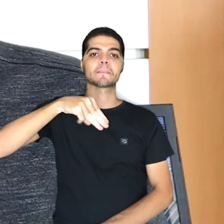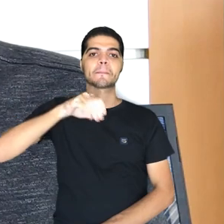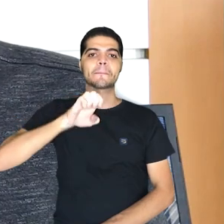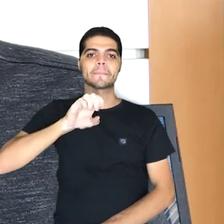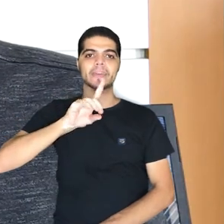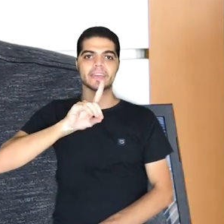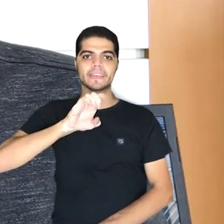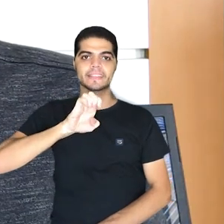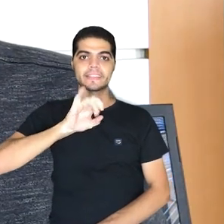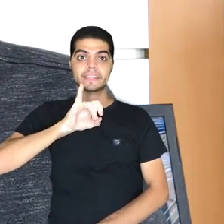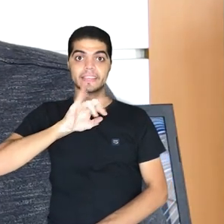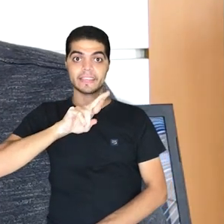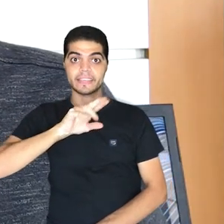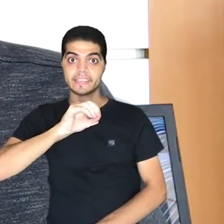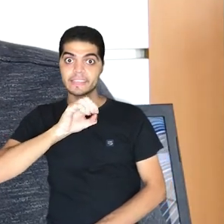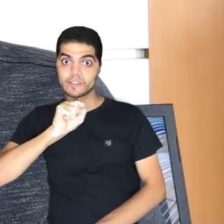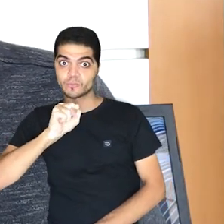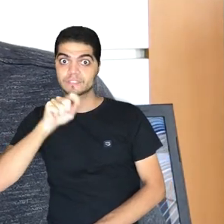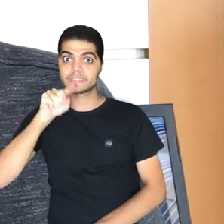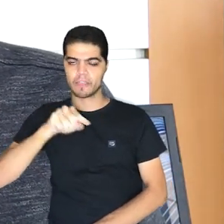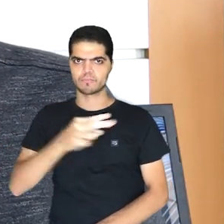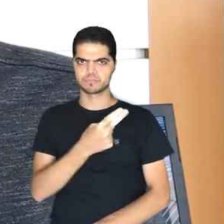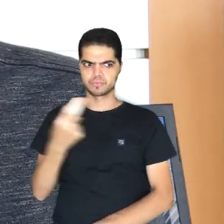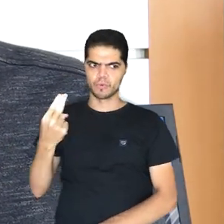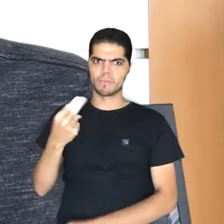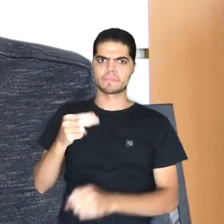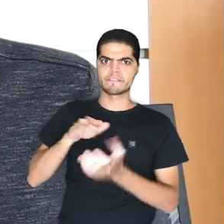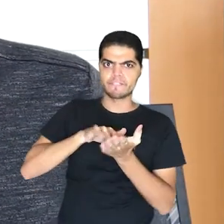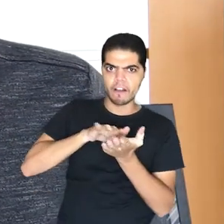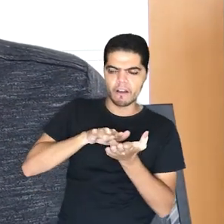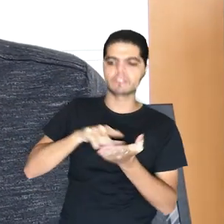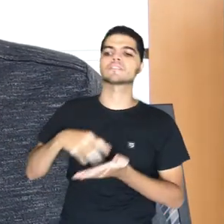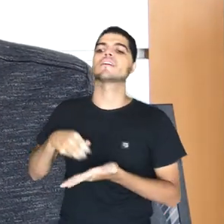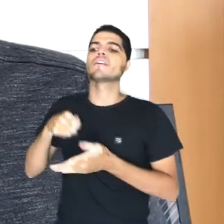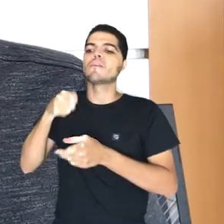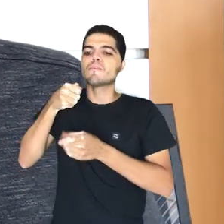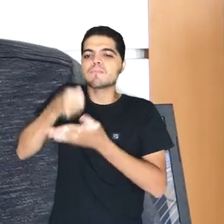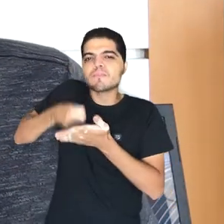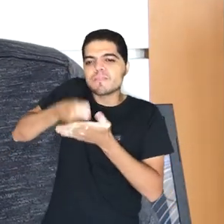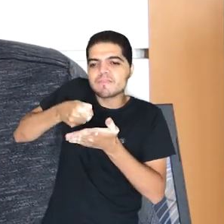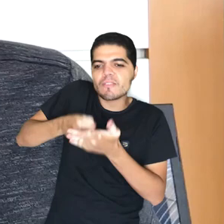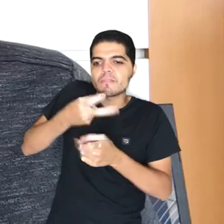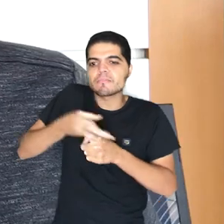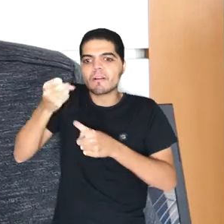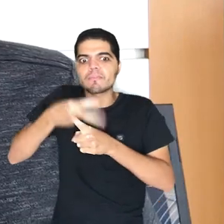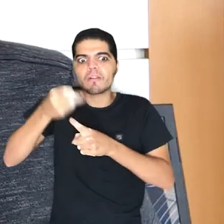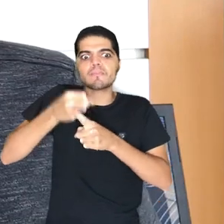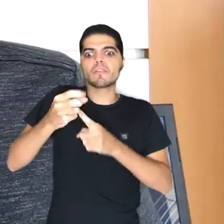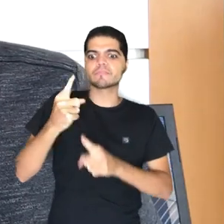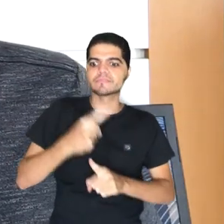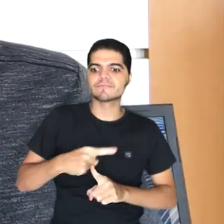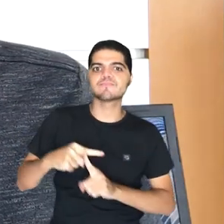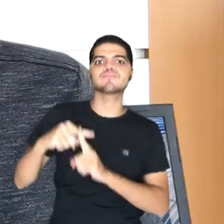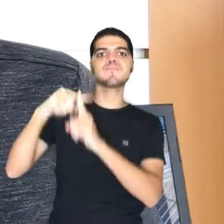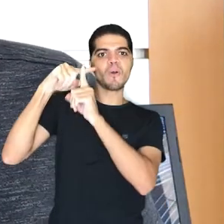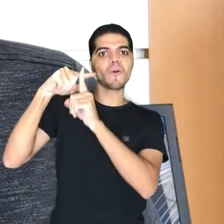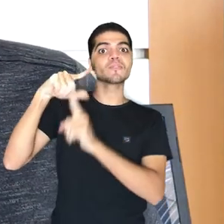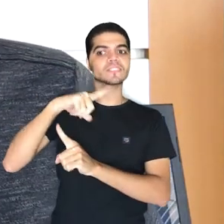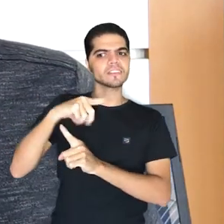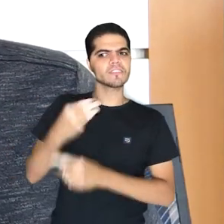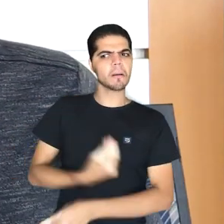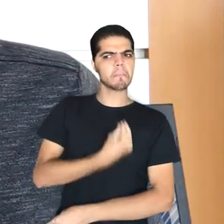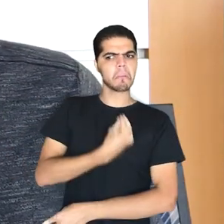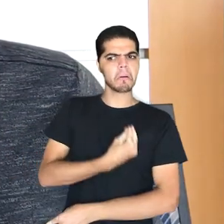Esse soldado Medeiros participou de várias batalhas, de várias vitórias, e passou a acumular um saldo positivo em relação à sua figura e à